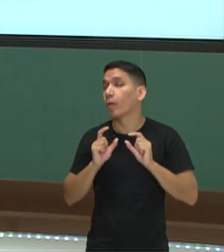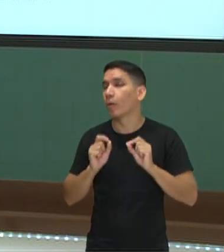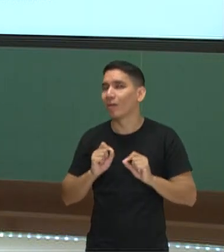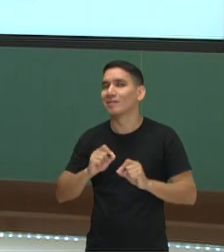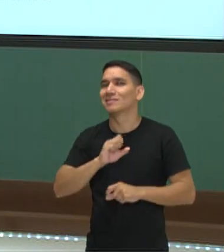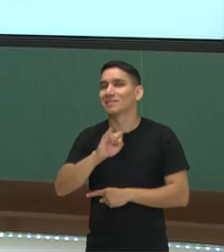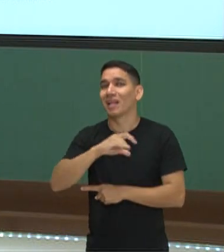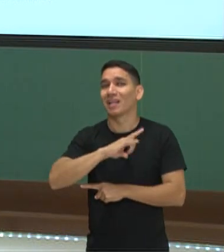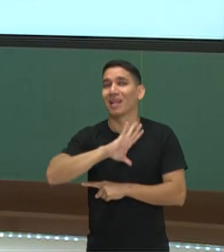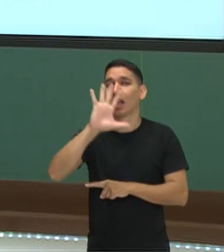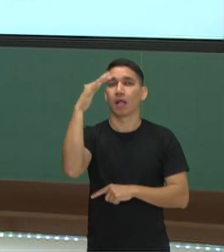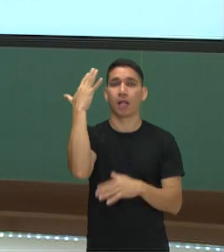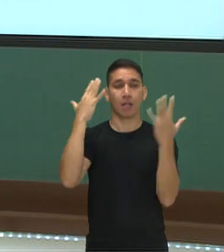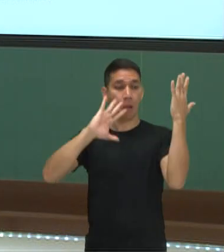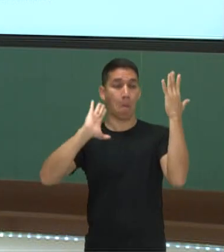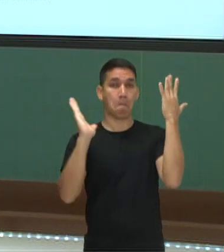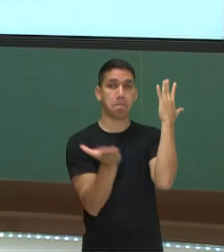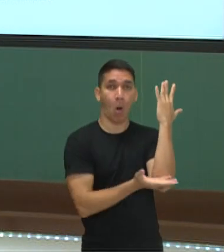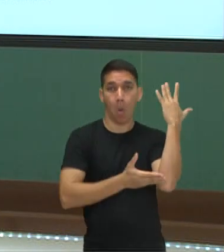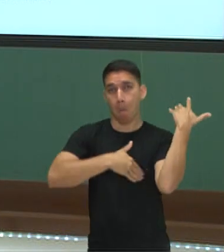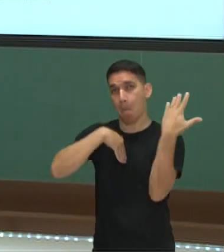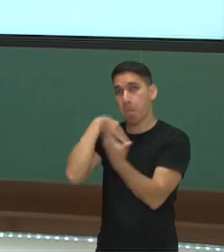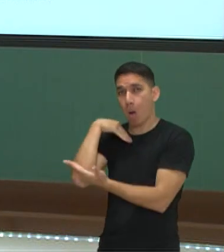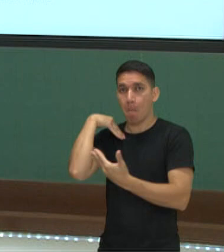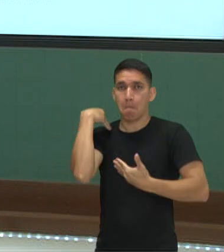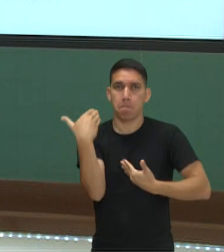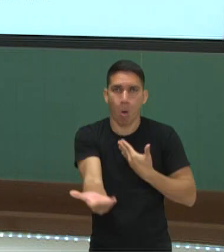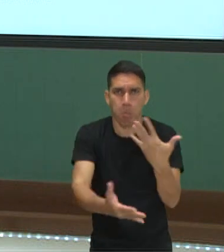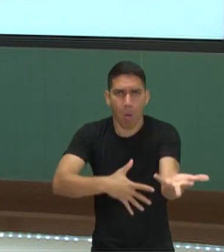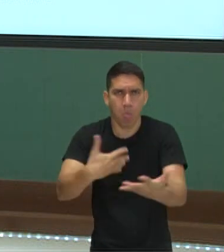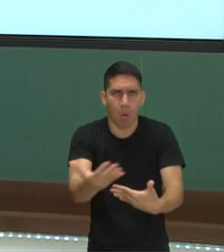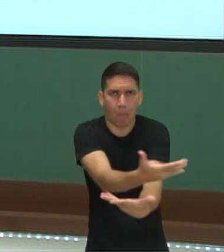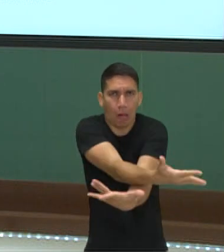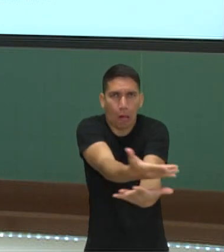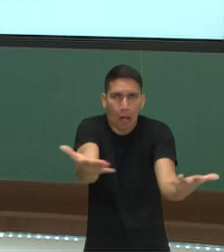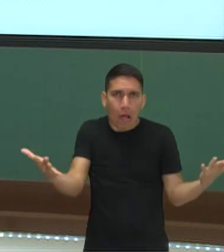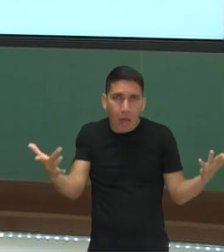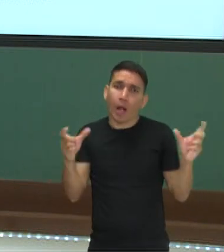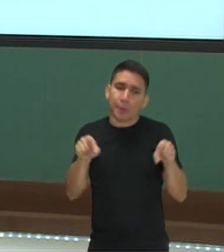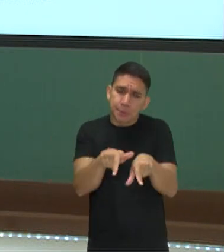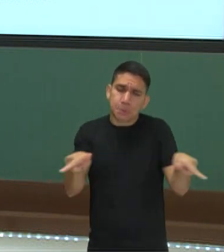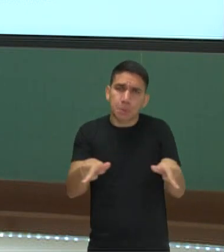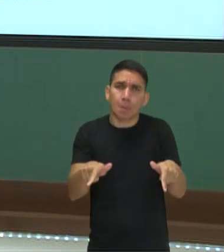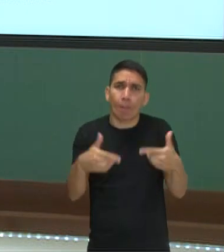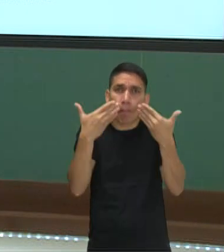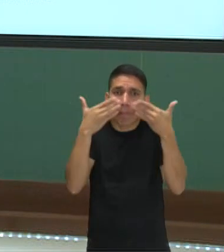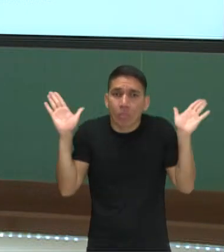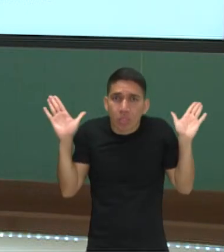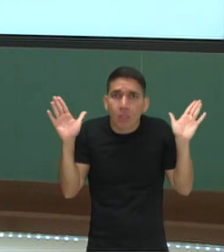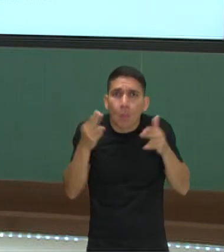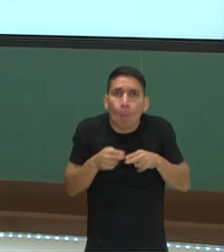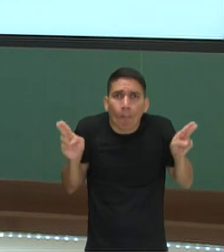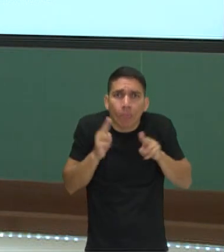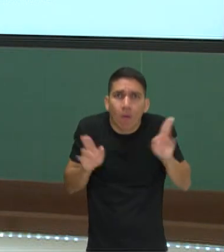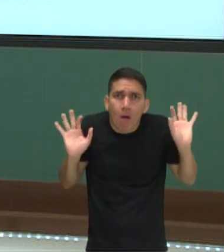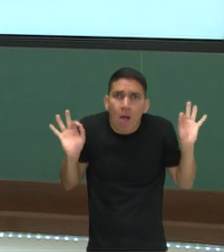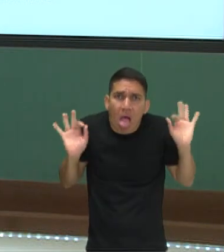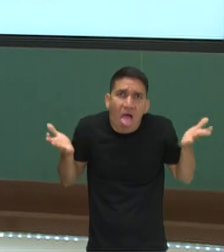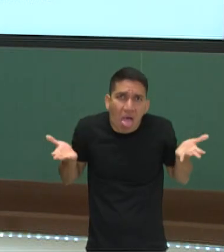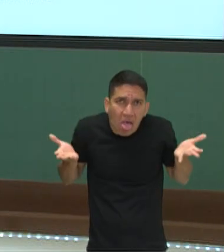a retirada da cobertura vegetal de uma determinada área, a terra fica exposta, fica nua,